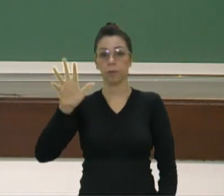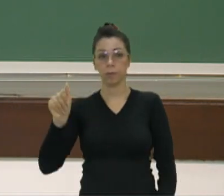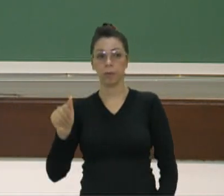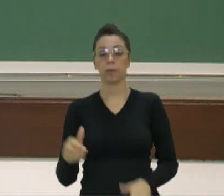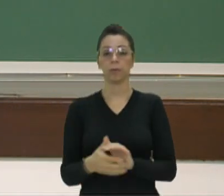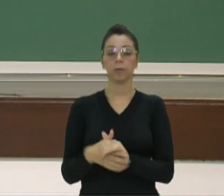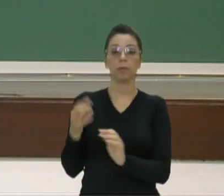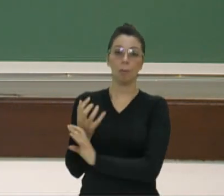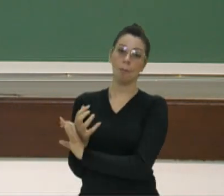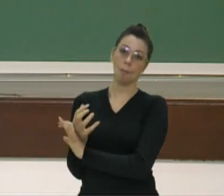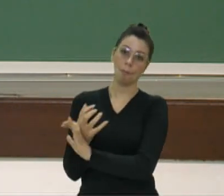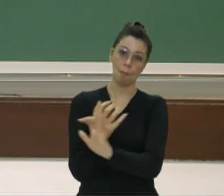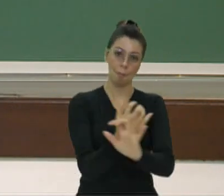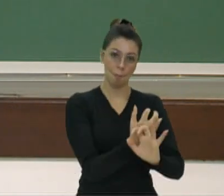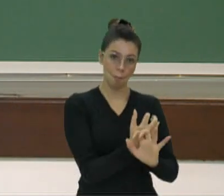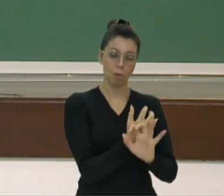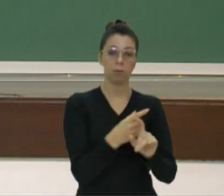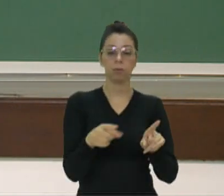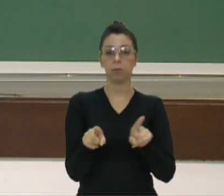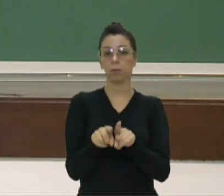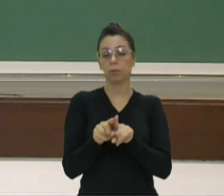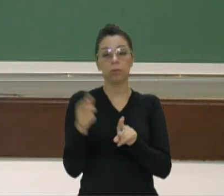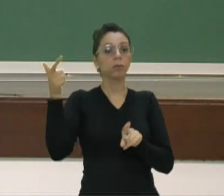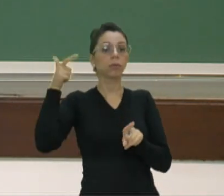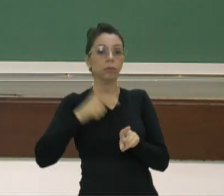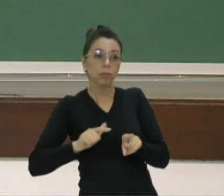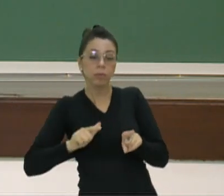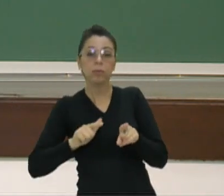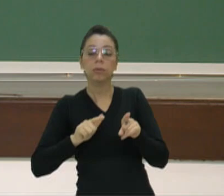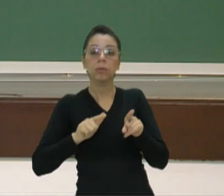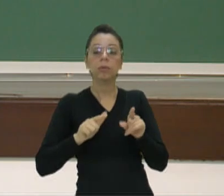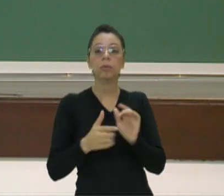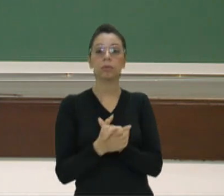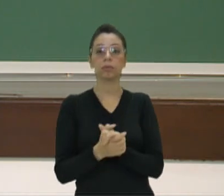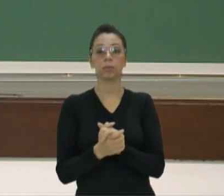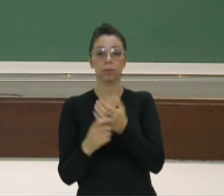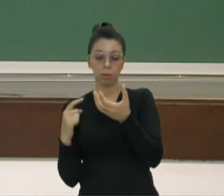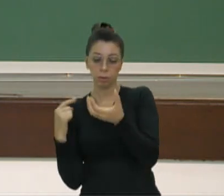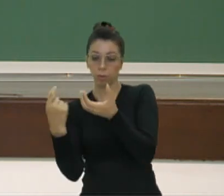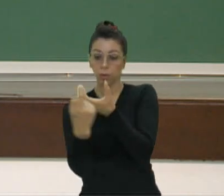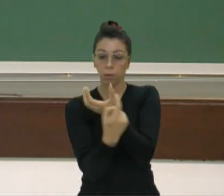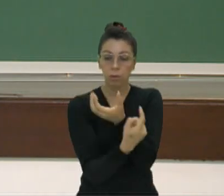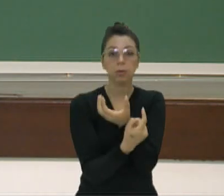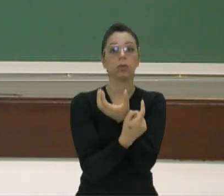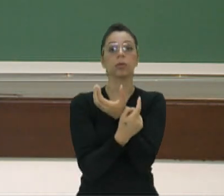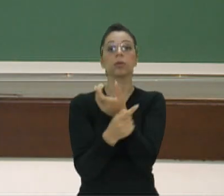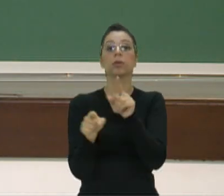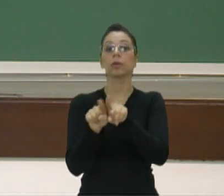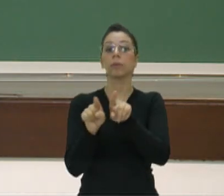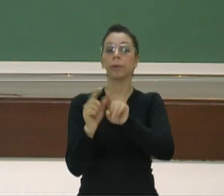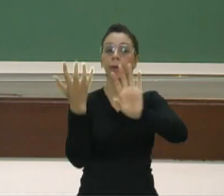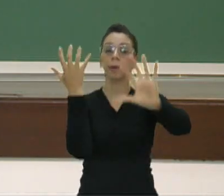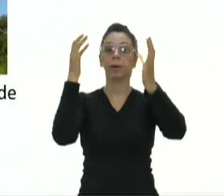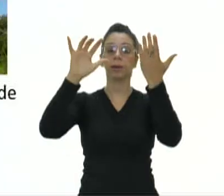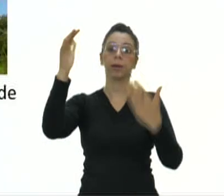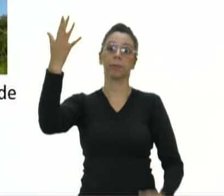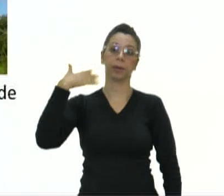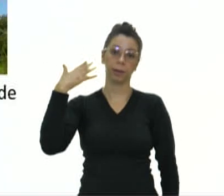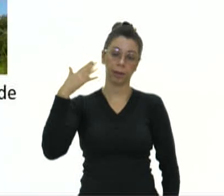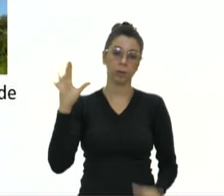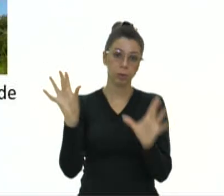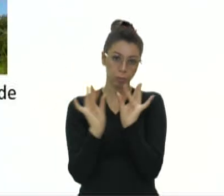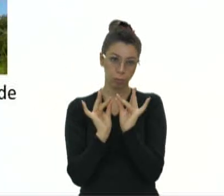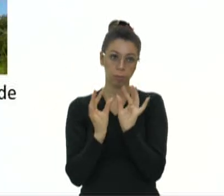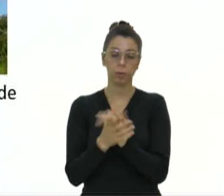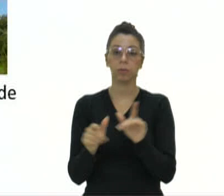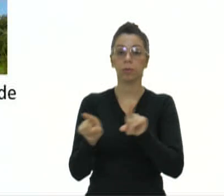ter desertos, nós vamos também de novo ter a região de clima equatorial, que por consequência é a vegetação equatorial, nós vamos ter na